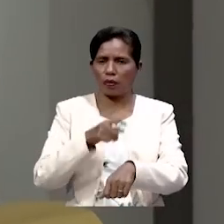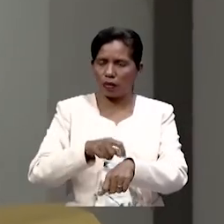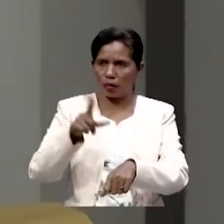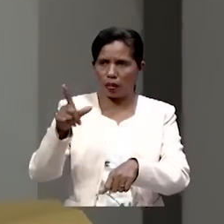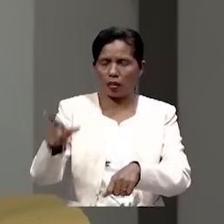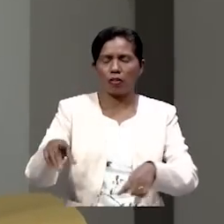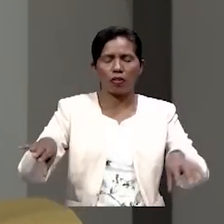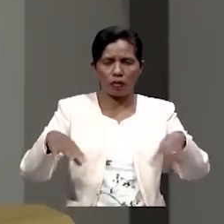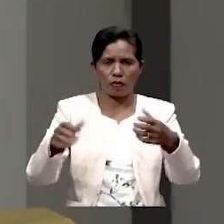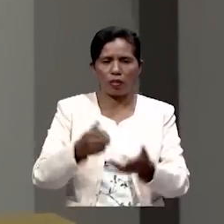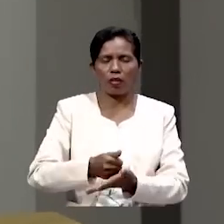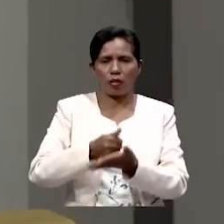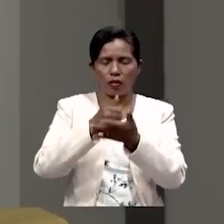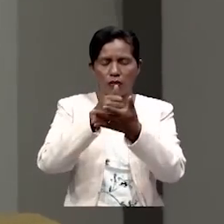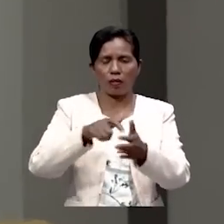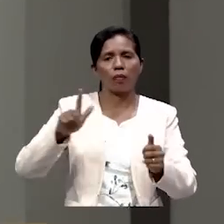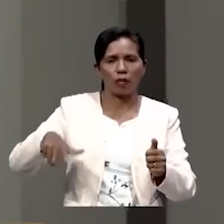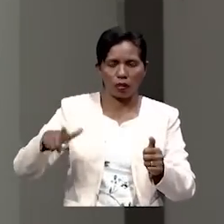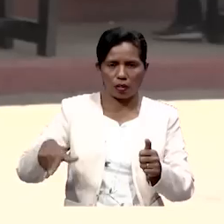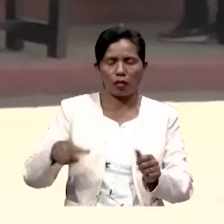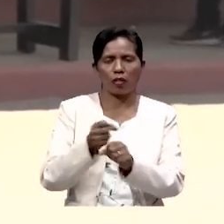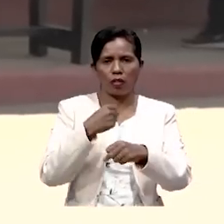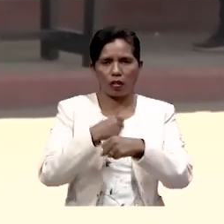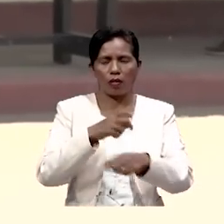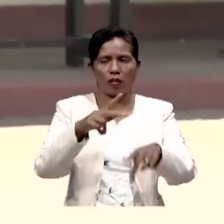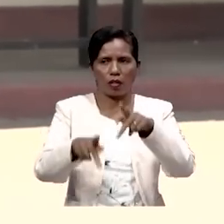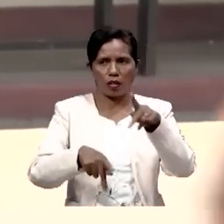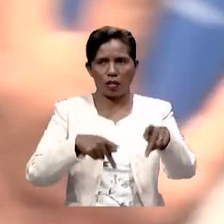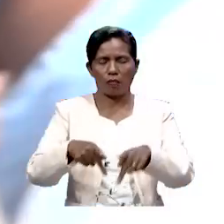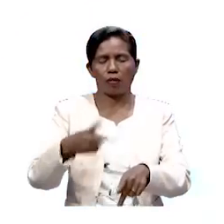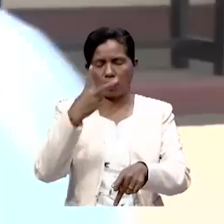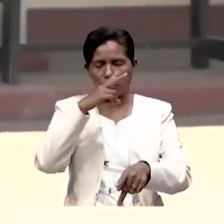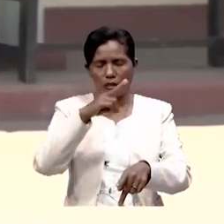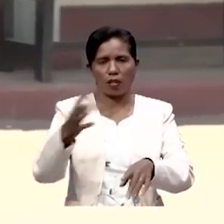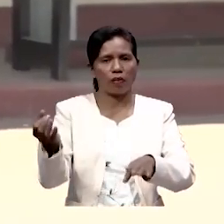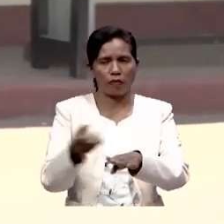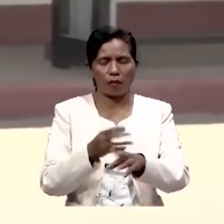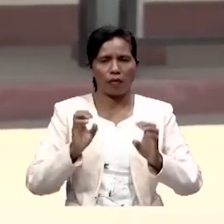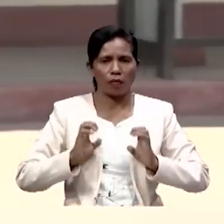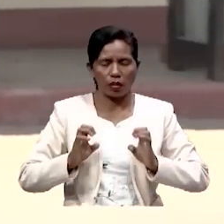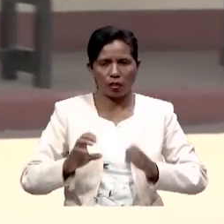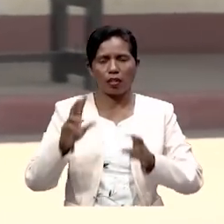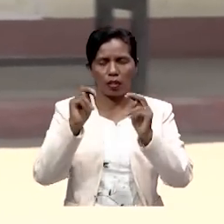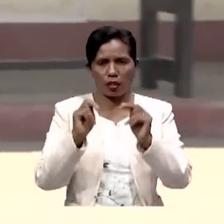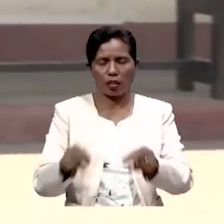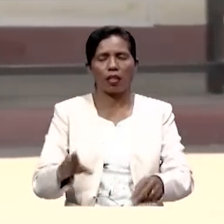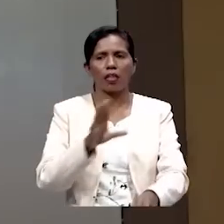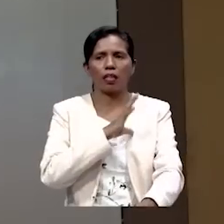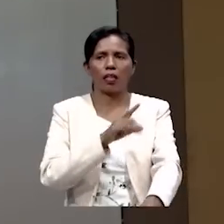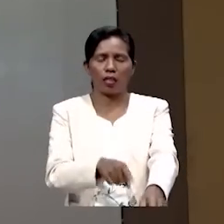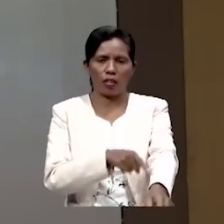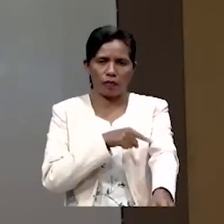o sistema atendimento nebe tarde o de halo cidadão nebe trata documento ho urgência tem que rento tempo